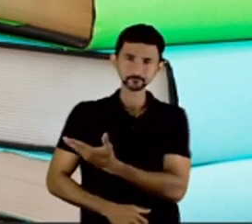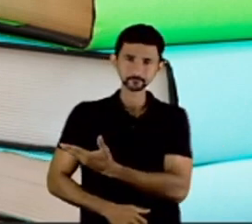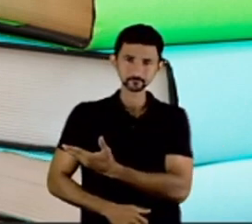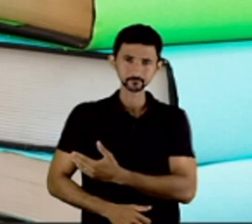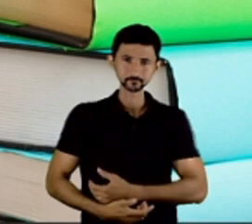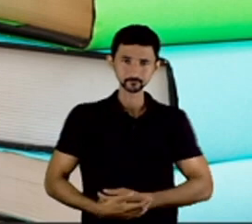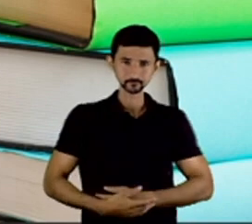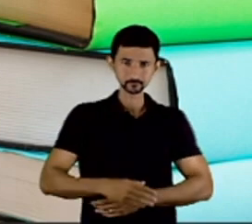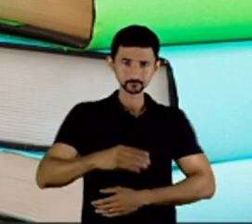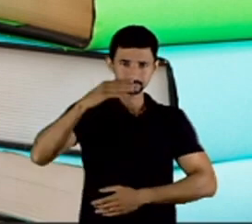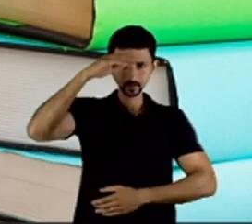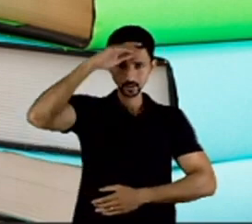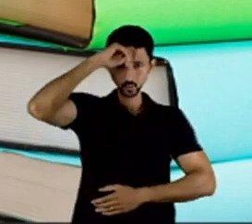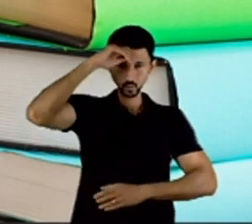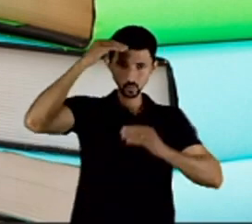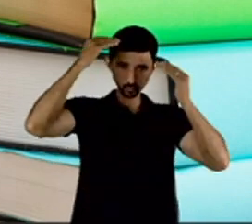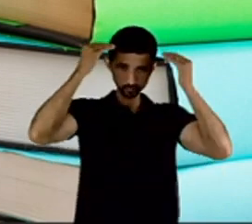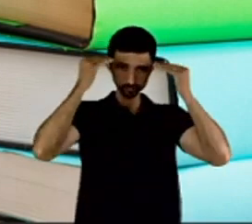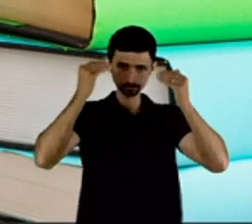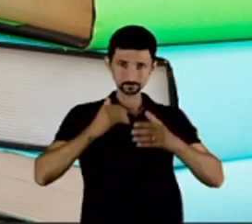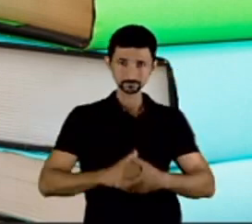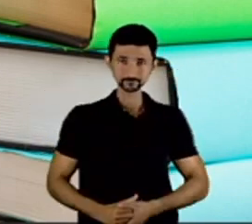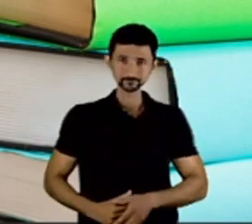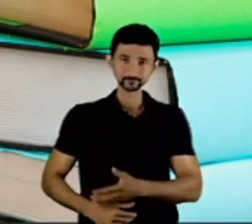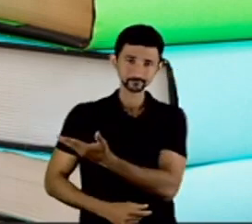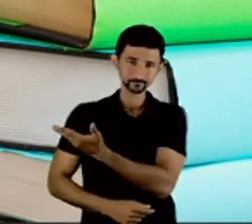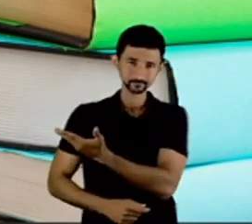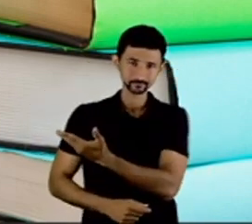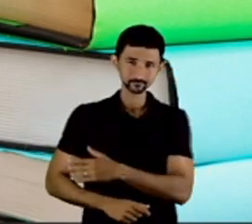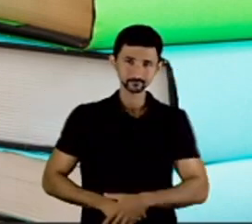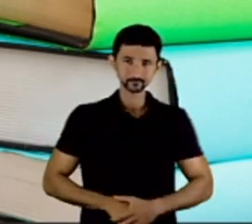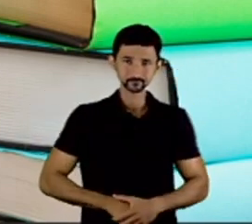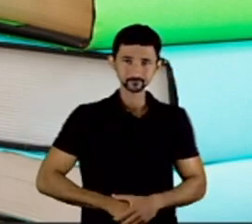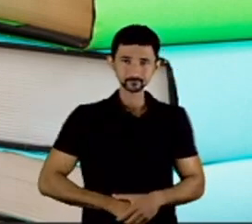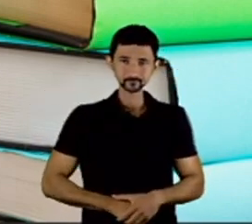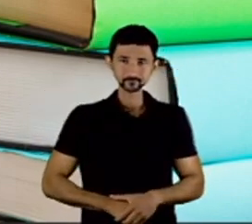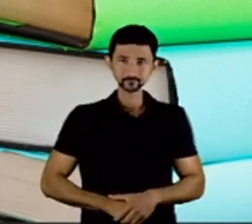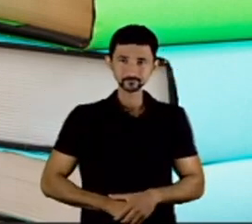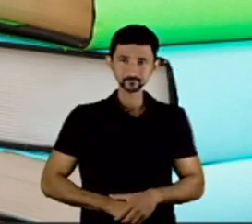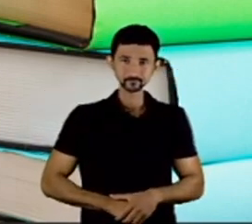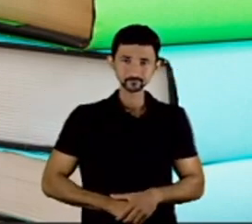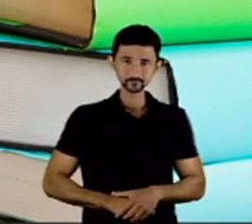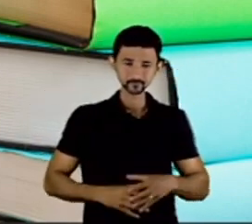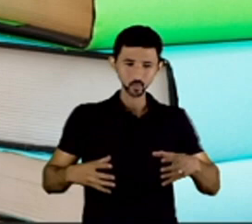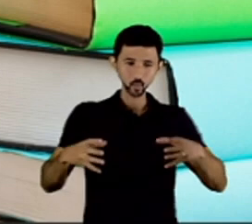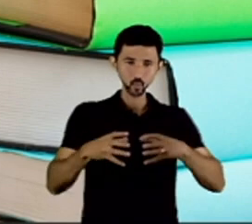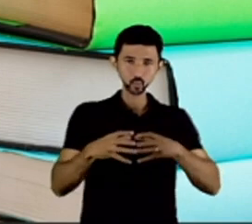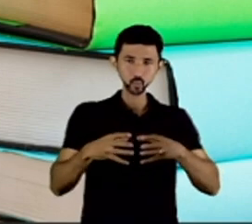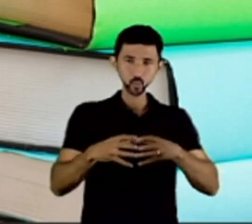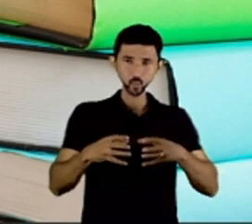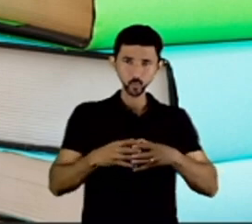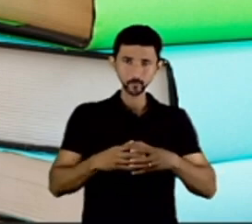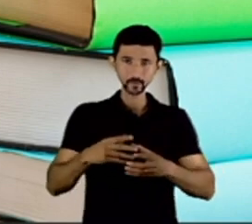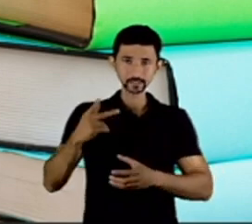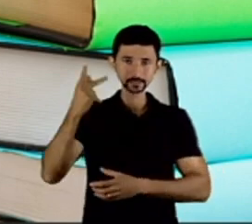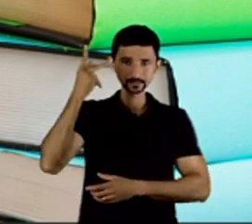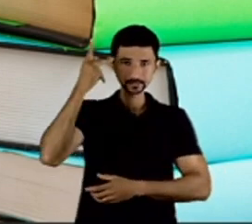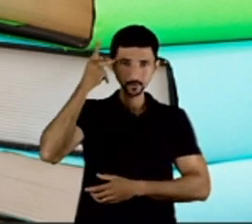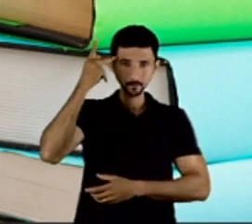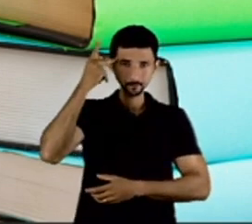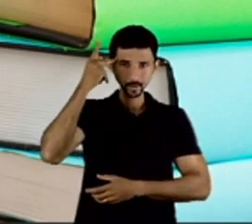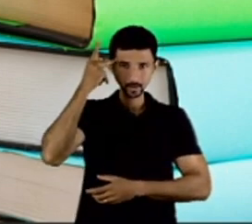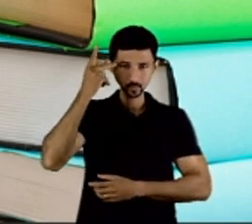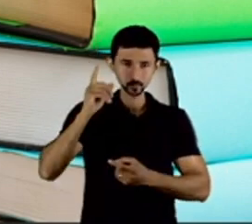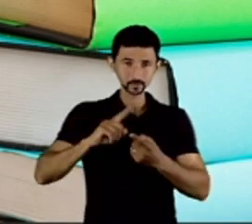coronéis ligados, olha aqui, gente, os coronéis ligados a São Paulo e Minas Gerais.